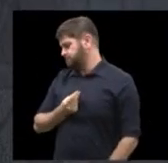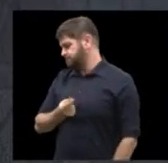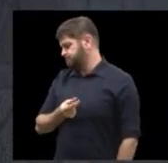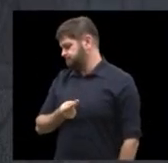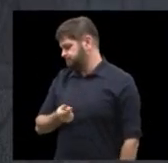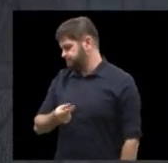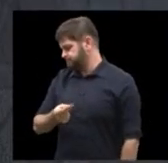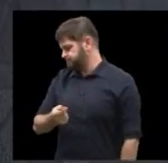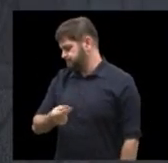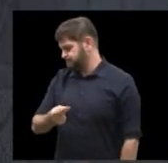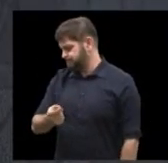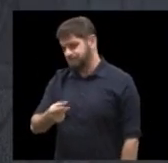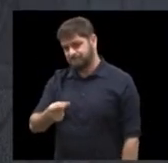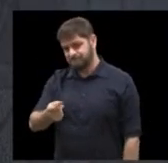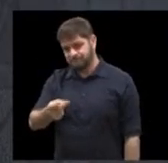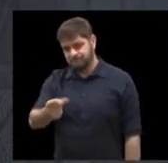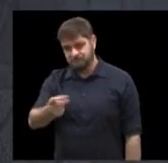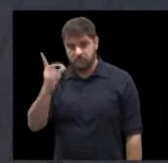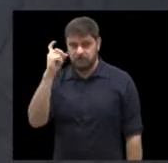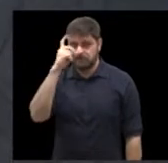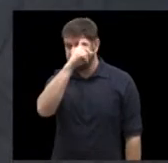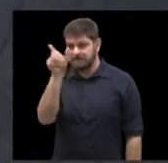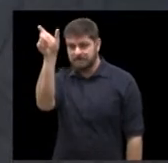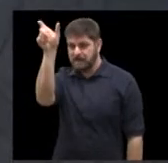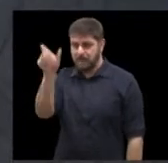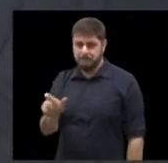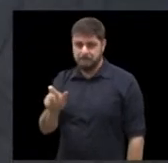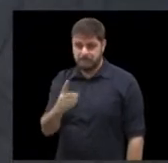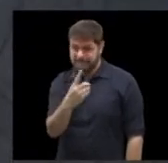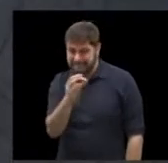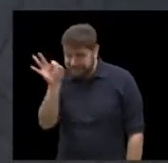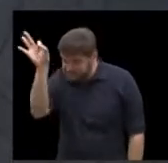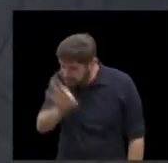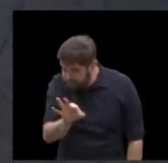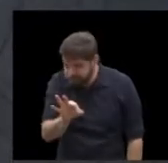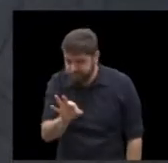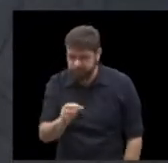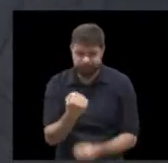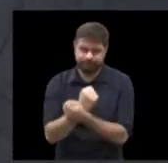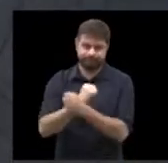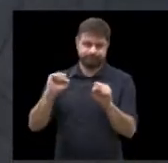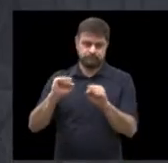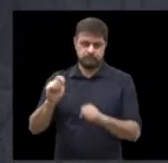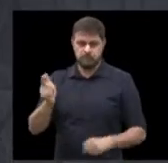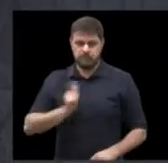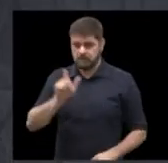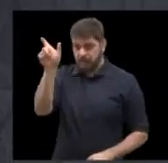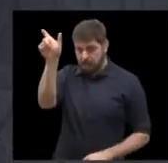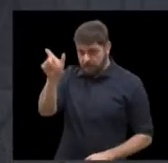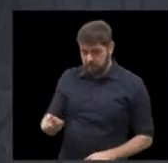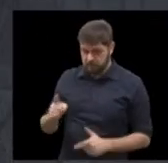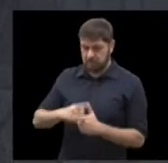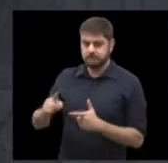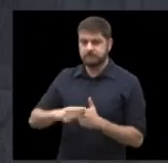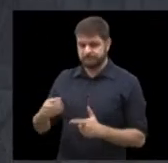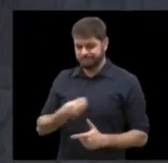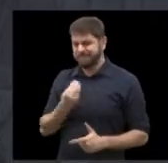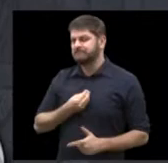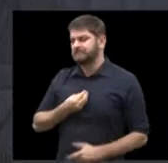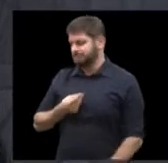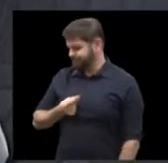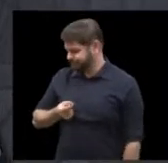prolongadas, dificilmente esse paciente vai ficar um paciente voltar normal 100%, de volta. Né? Eu tenho pacientes com sequelas severas que